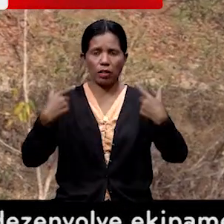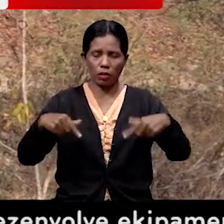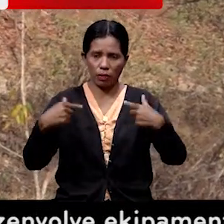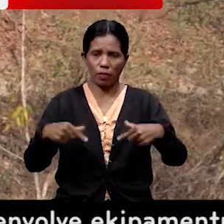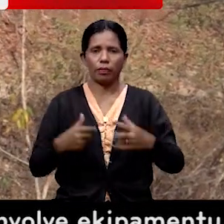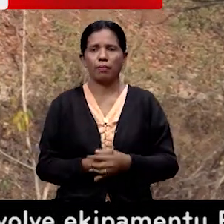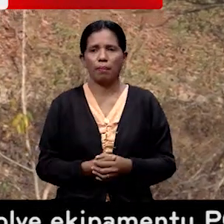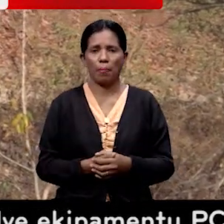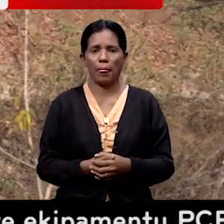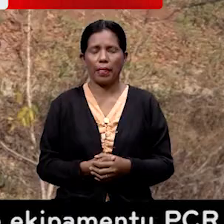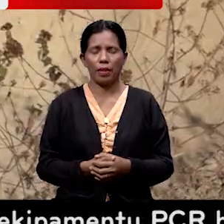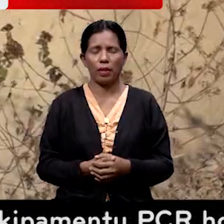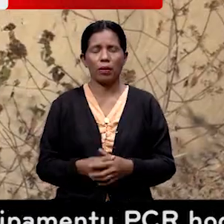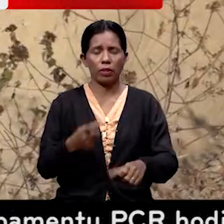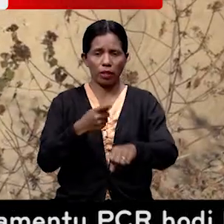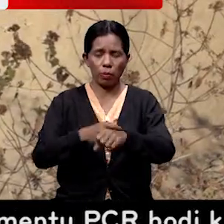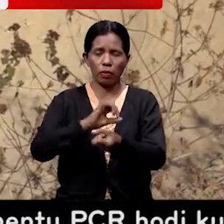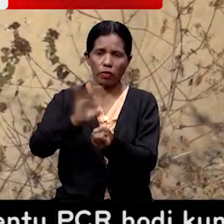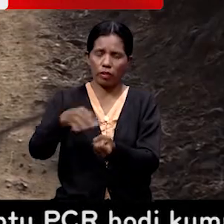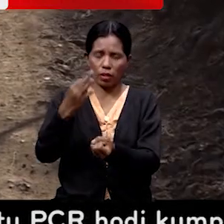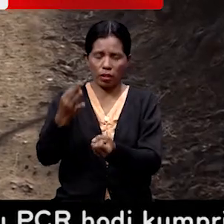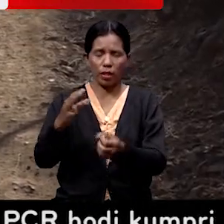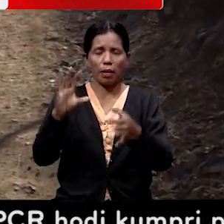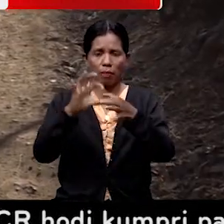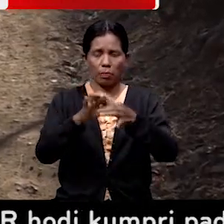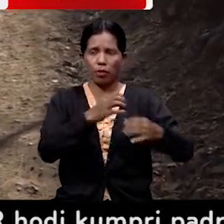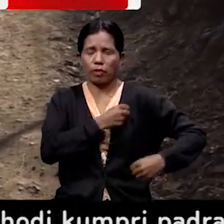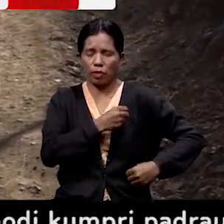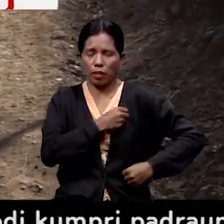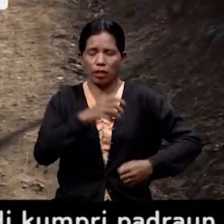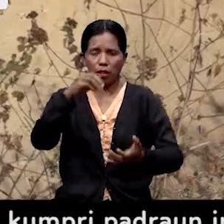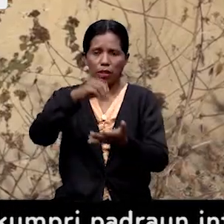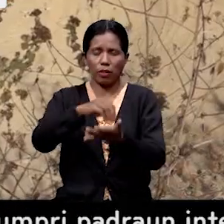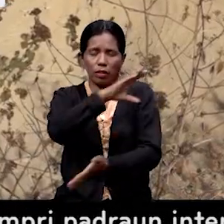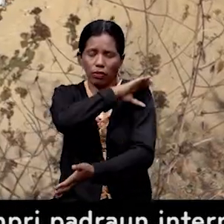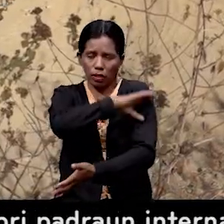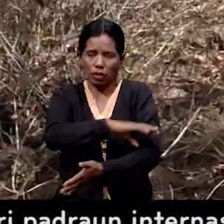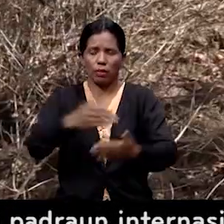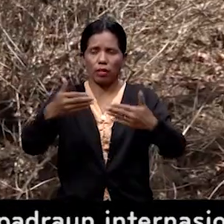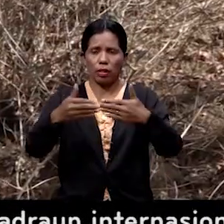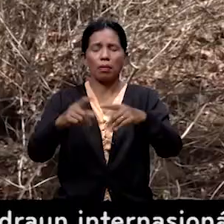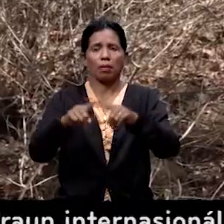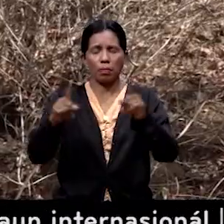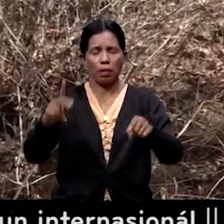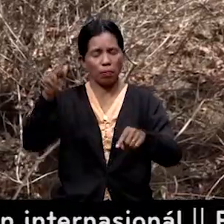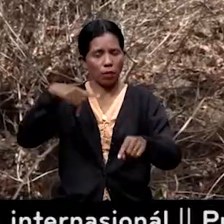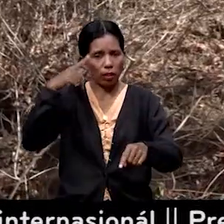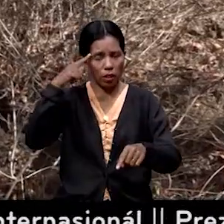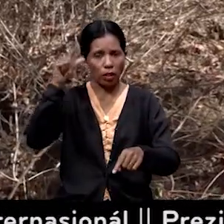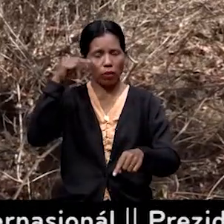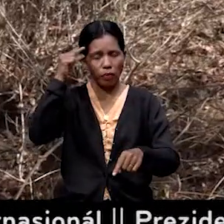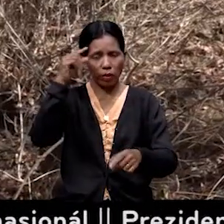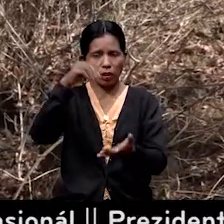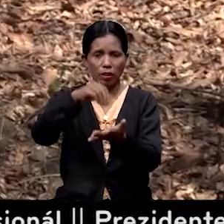institucional. O situação pandemia, né, membro FFDTL, bele reforça a segurança e a fronteira, mas bem política governo Nian, ato